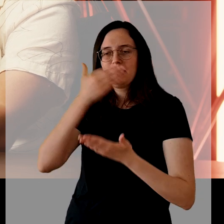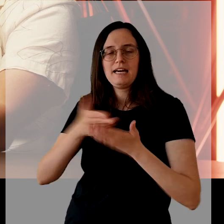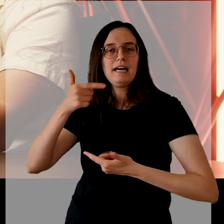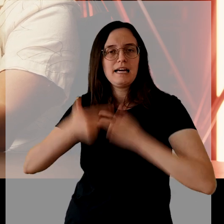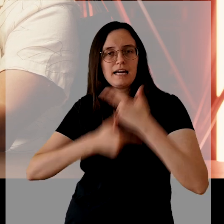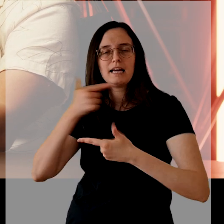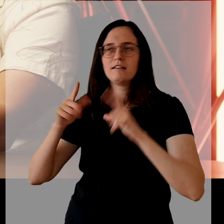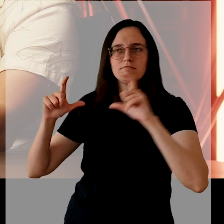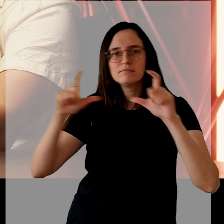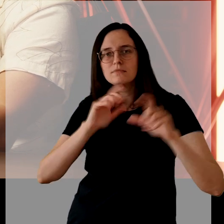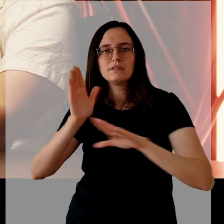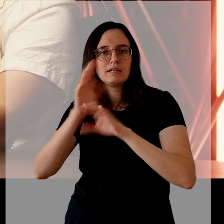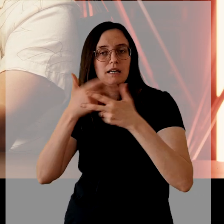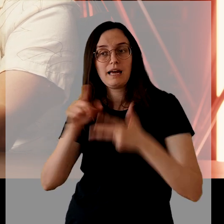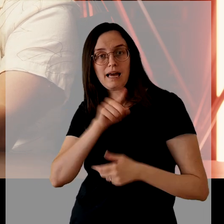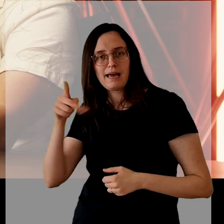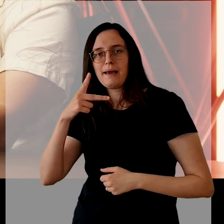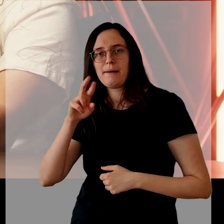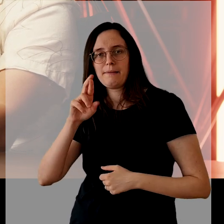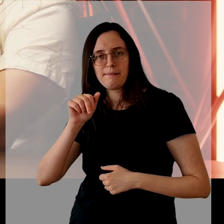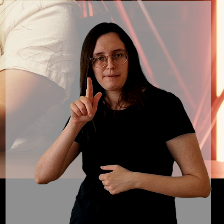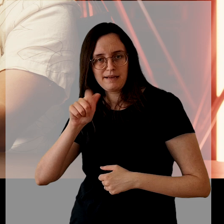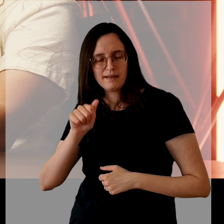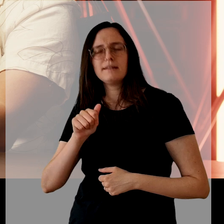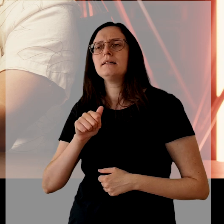fotografia de cinema lá em Praga ainda,